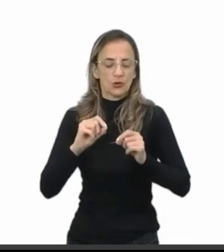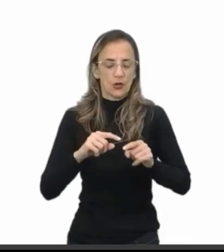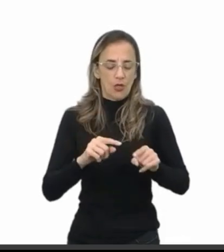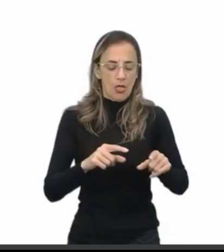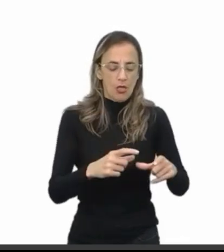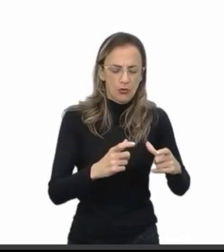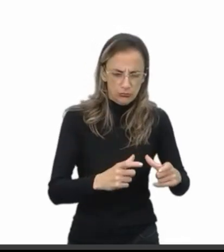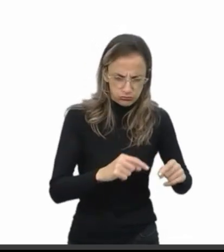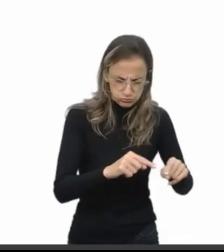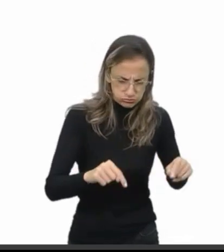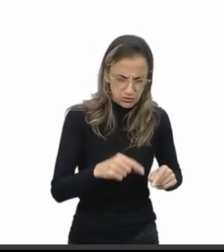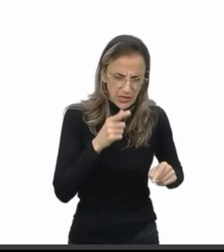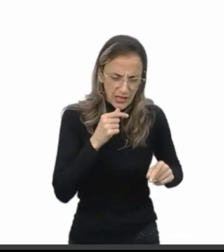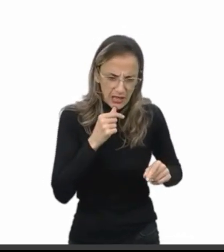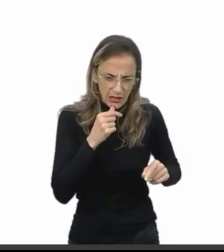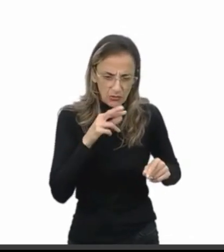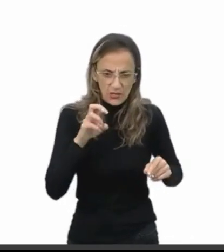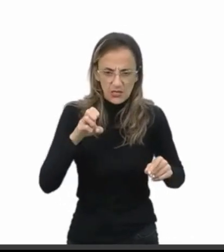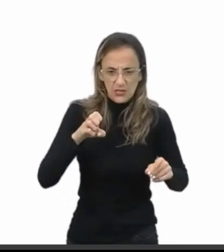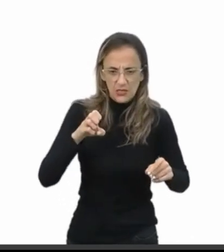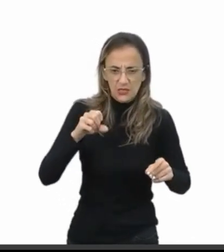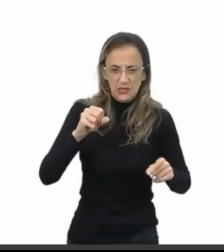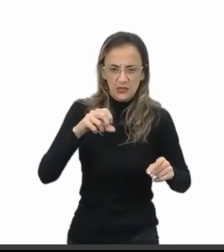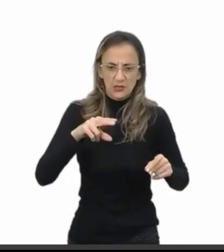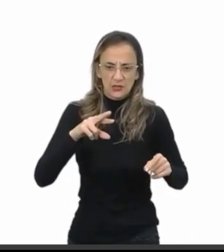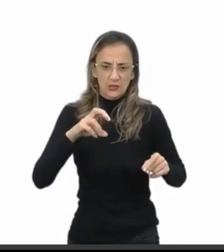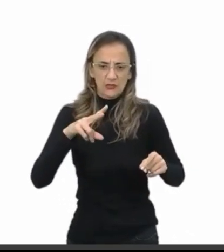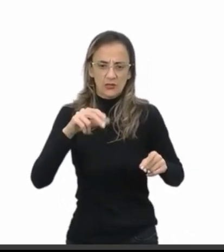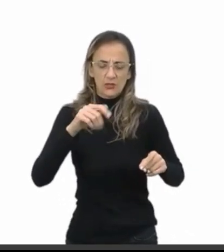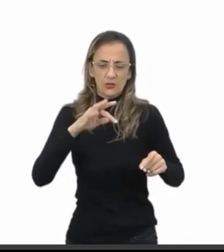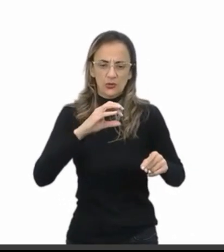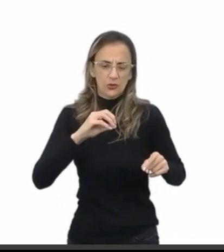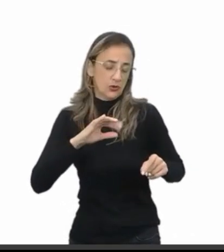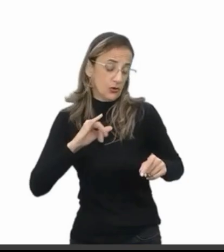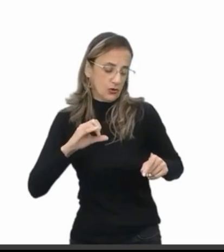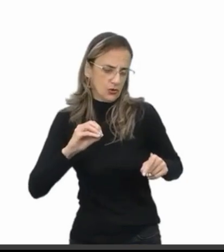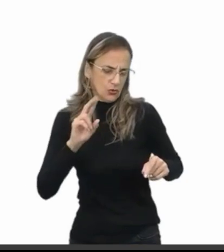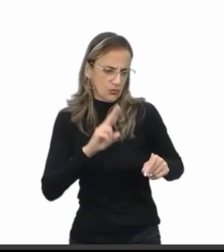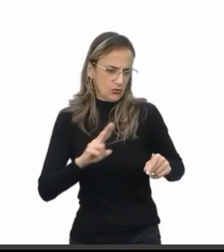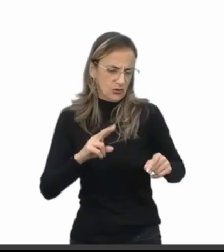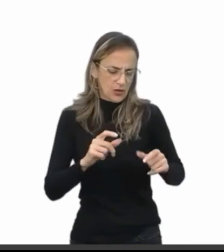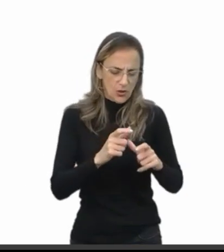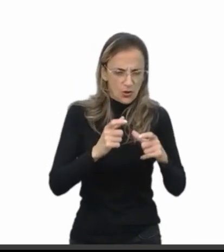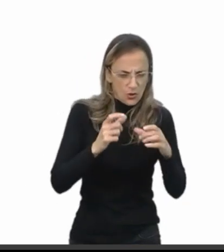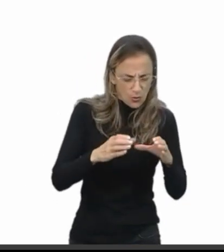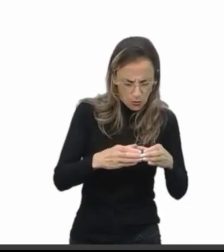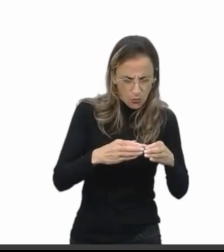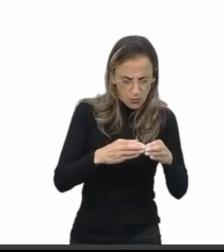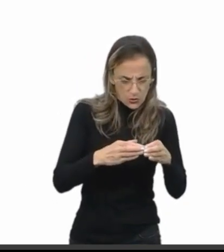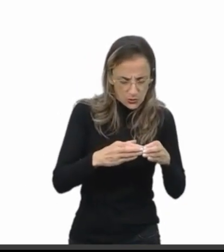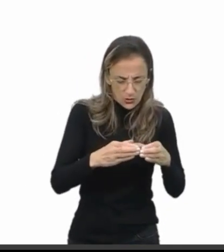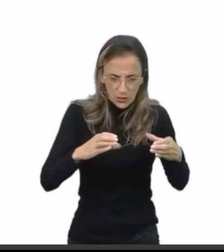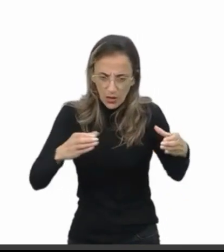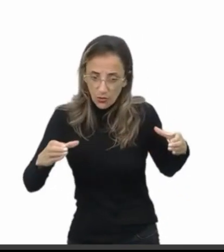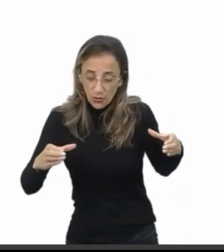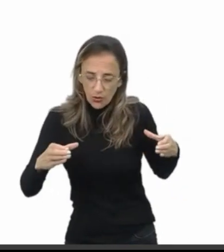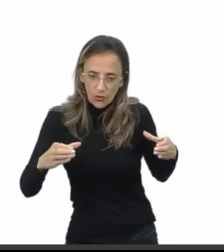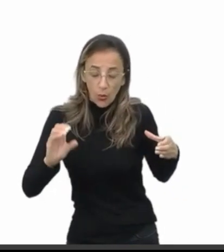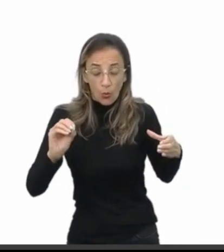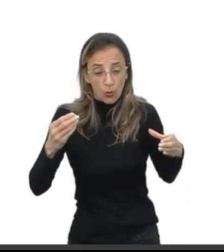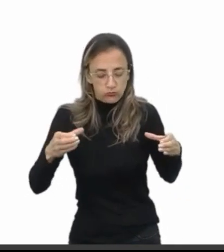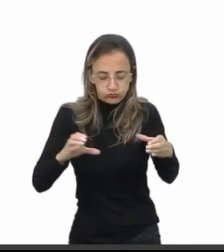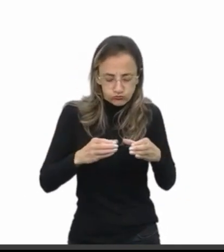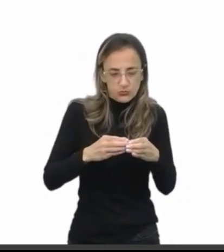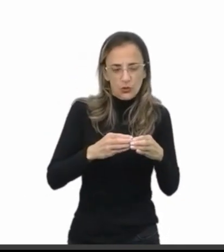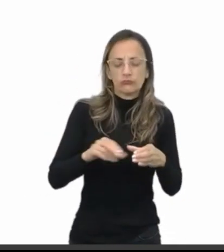ter que adaptar também, se vai precisar de um pote menor, de um pote maior. Então, a gente vai depender de quais tipos de pote que você utilizou. A gente sempre